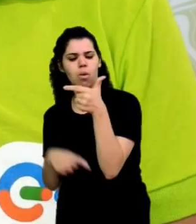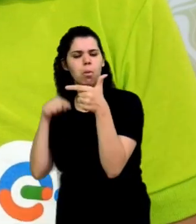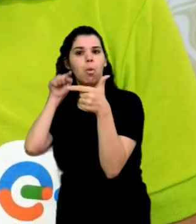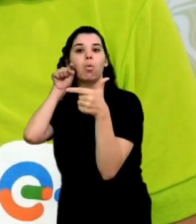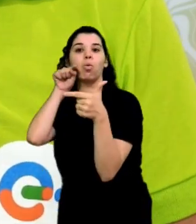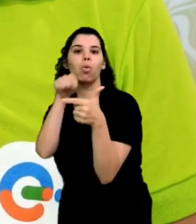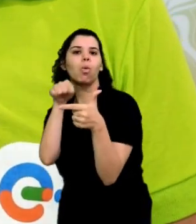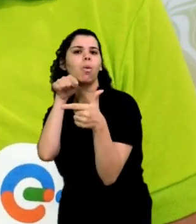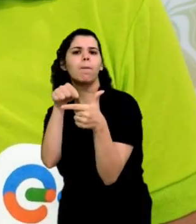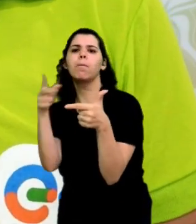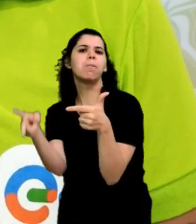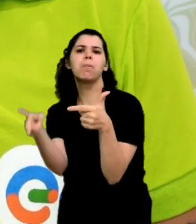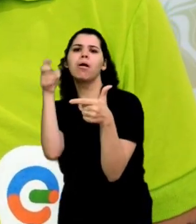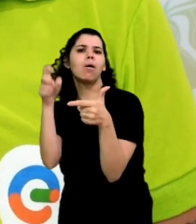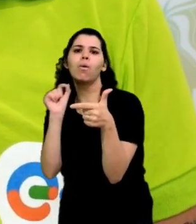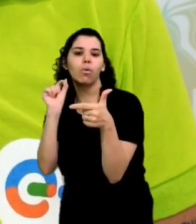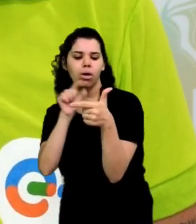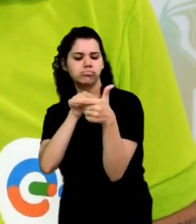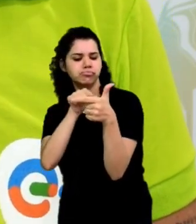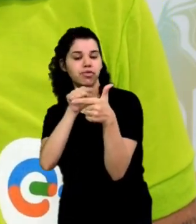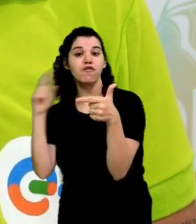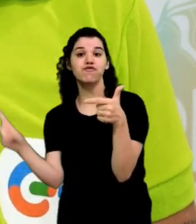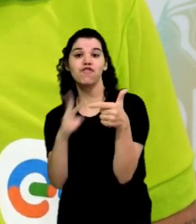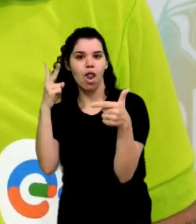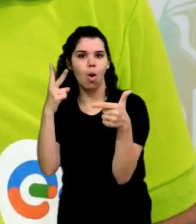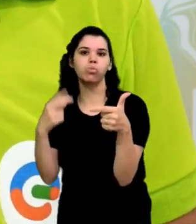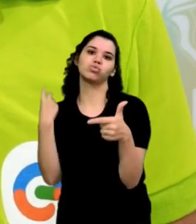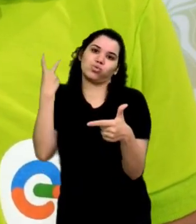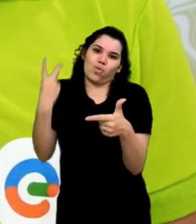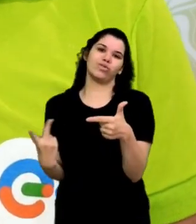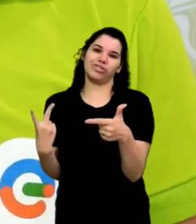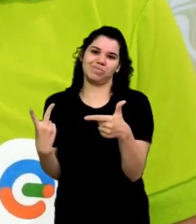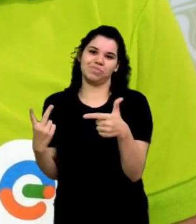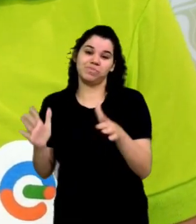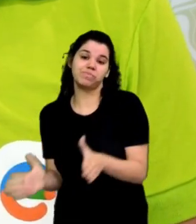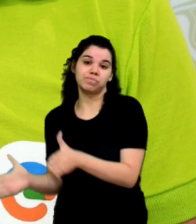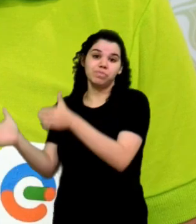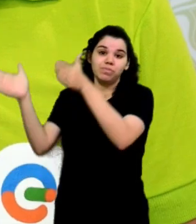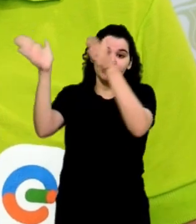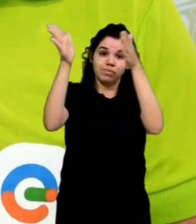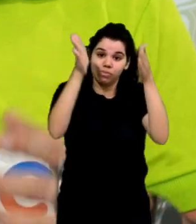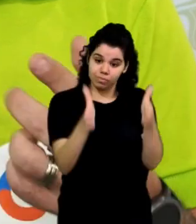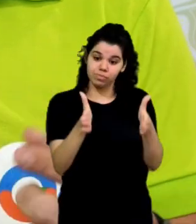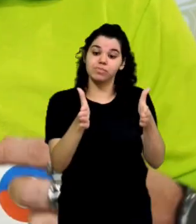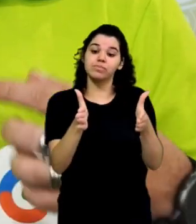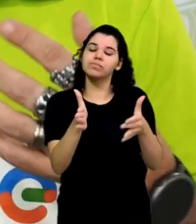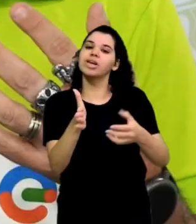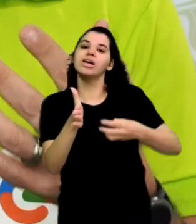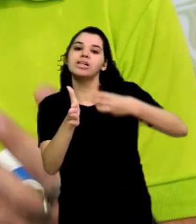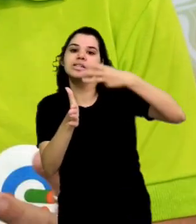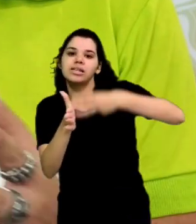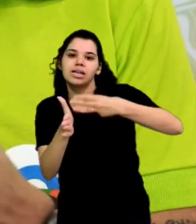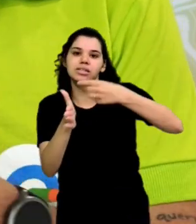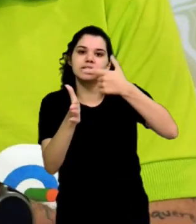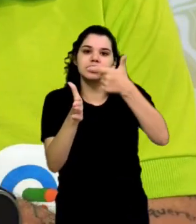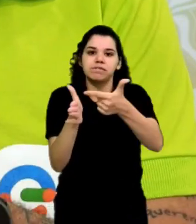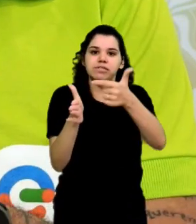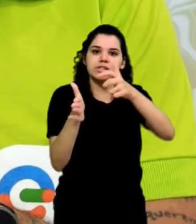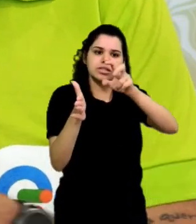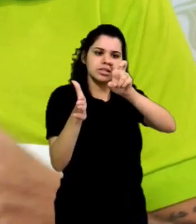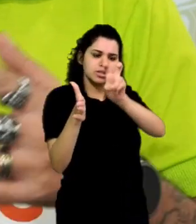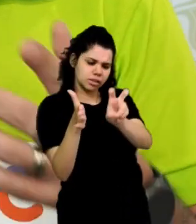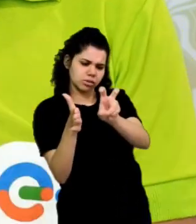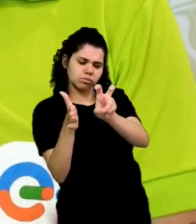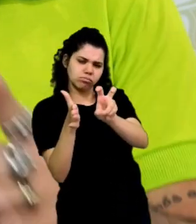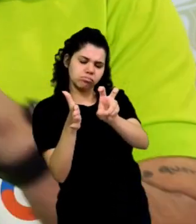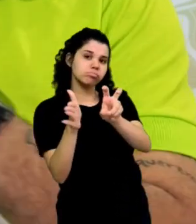152, a gente percebe aí que o algarismo 2 vale 2. Já no segundo exemplo, o número